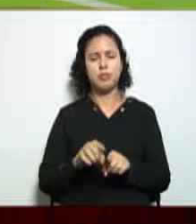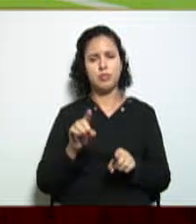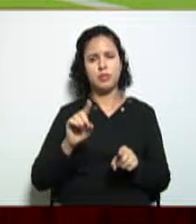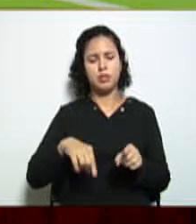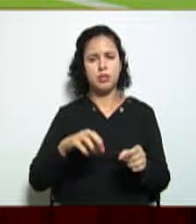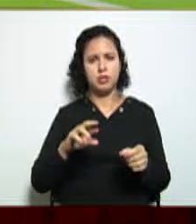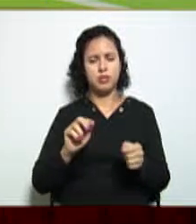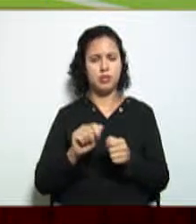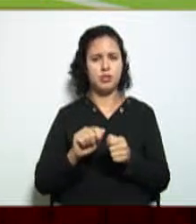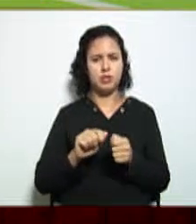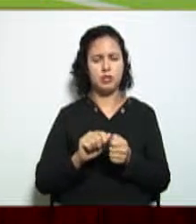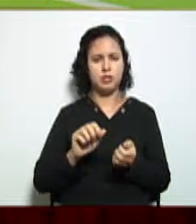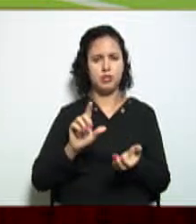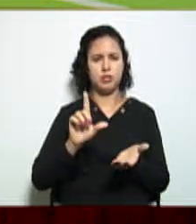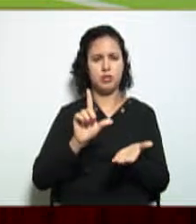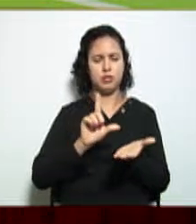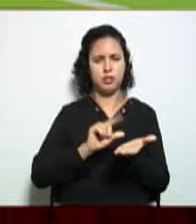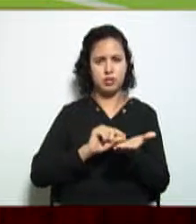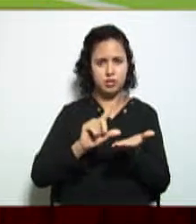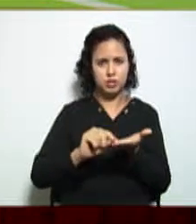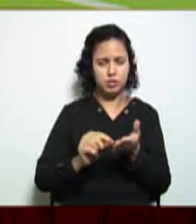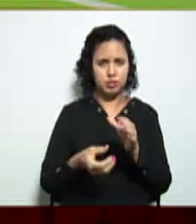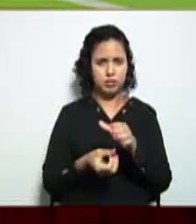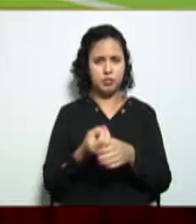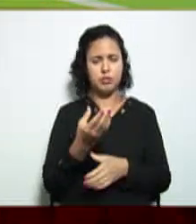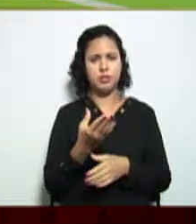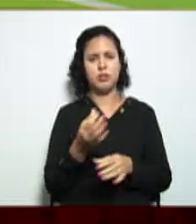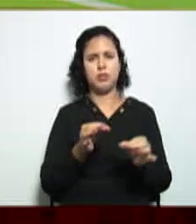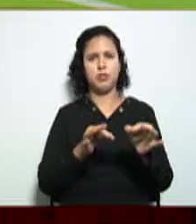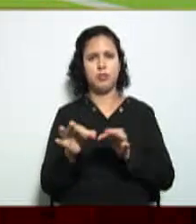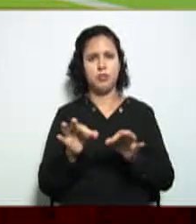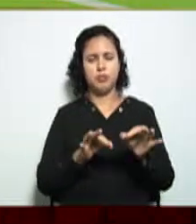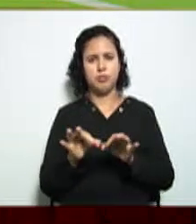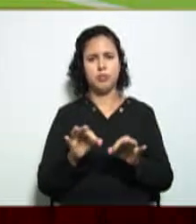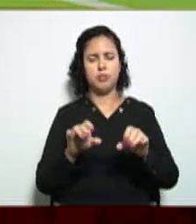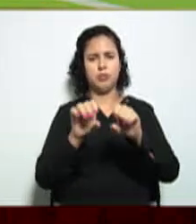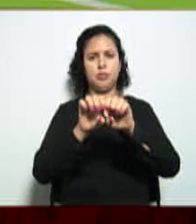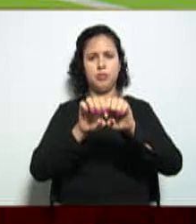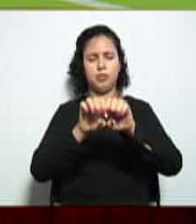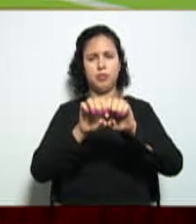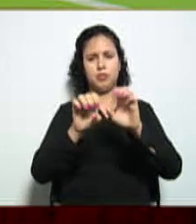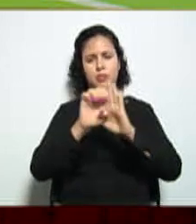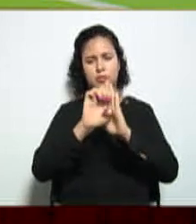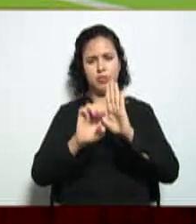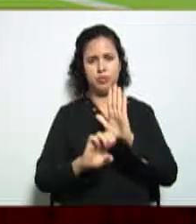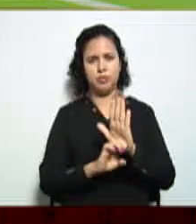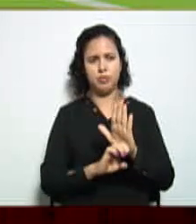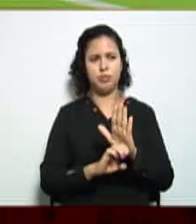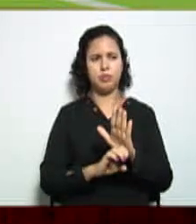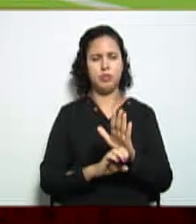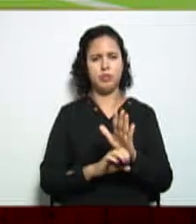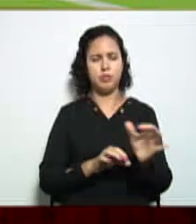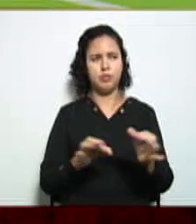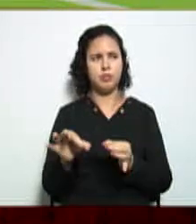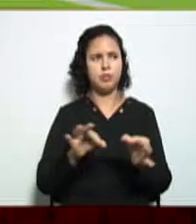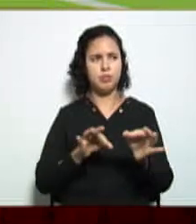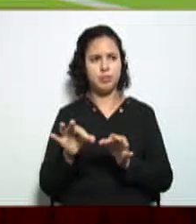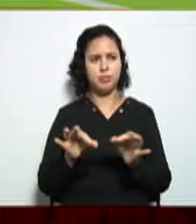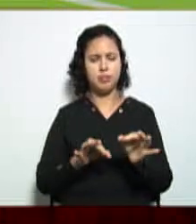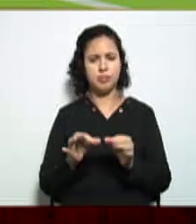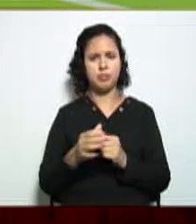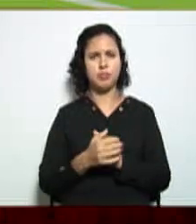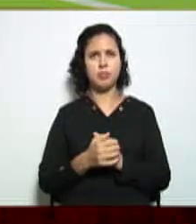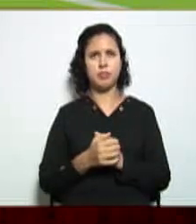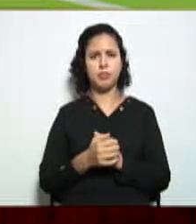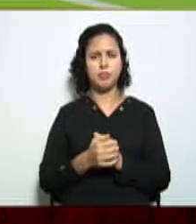realizar uma ata de criação, organizar um estatuto, fazer um planejamento dessa